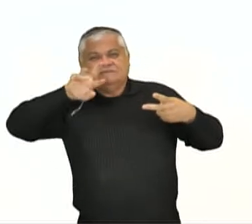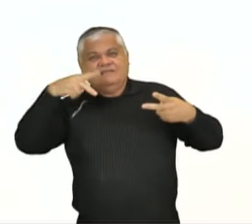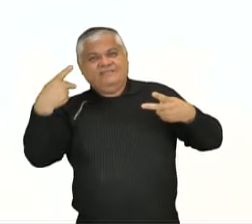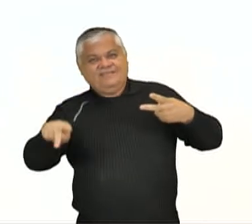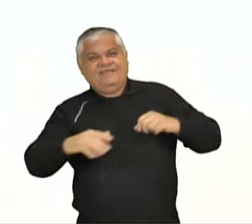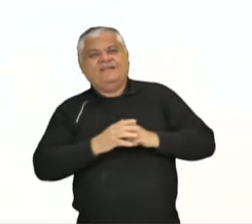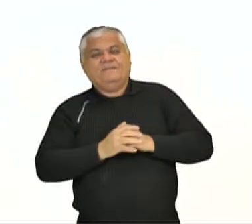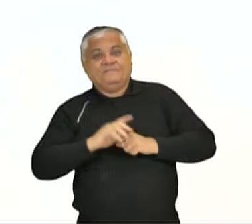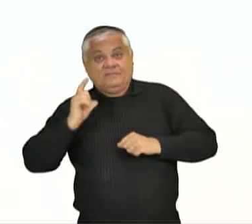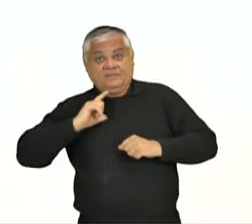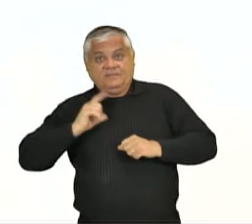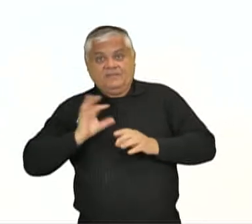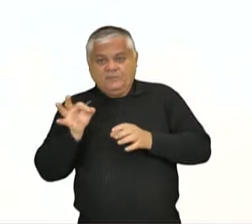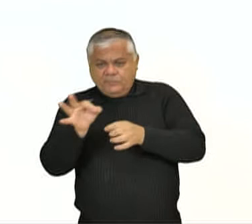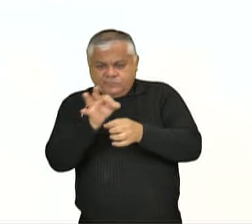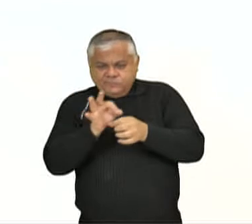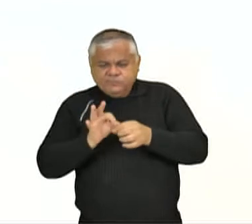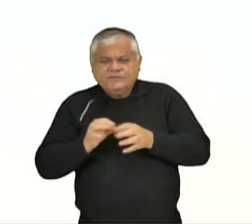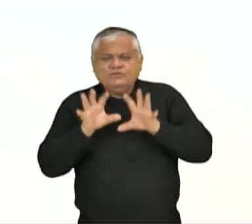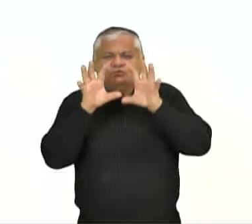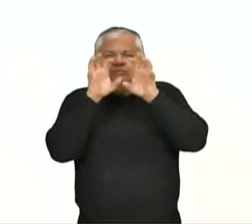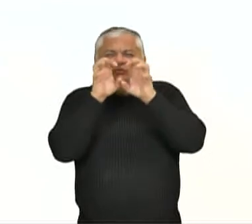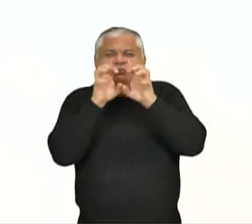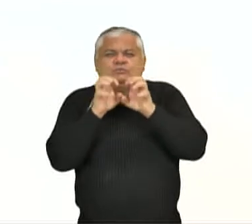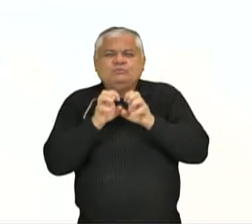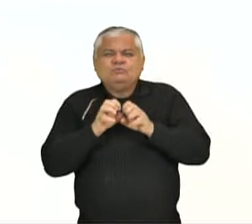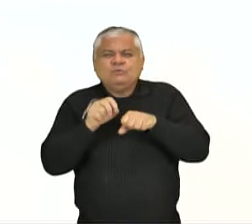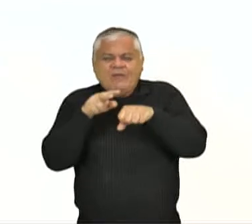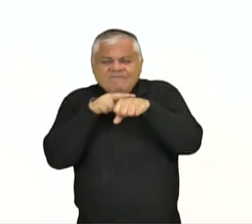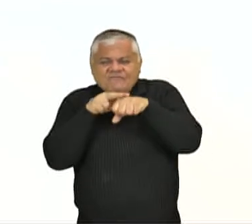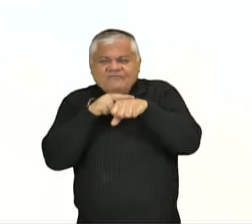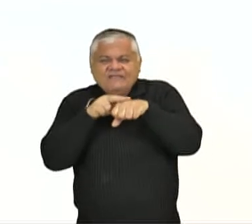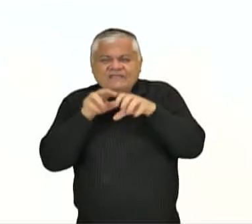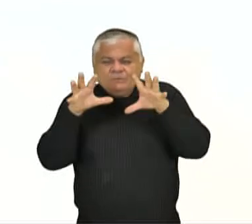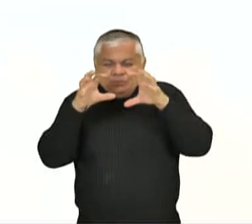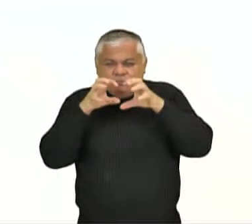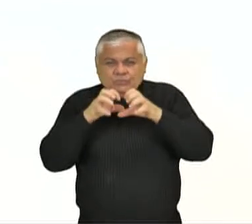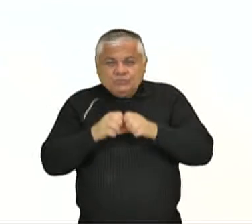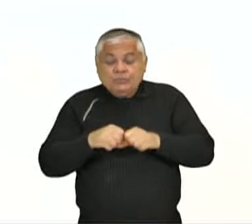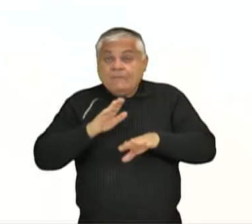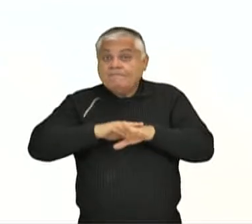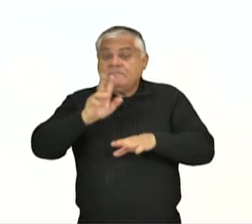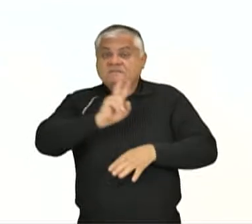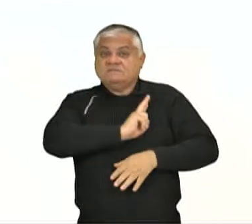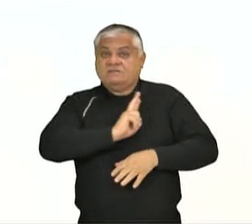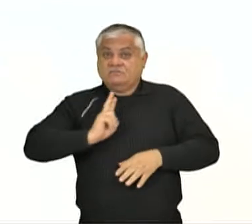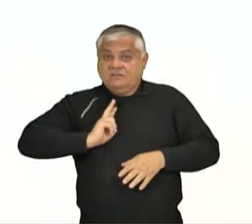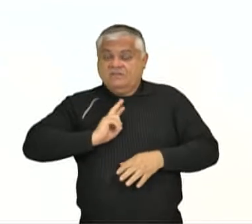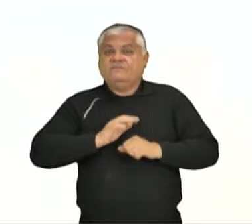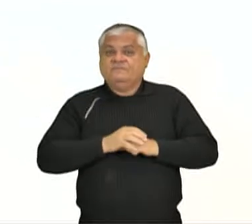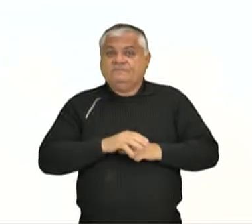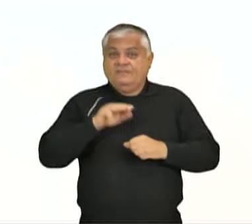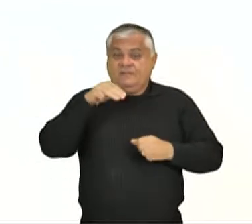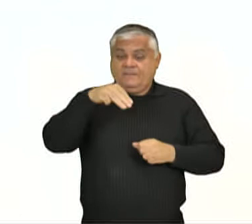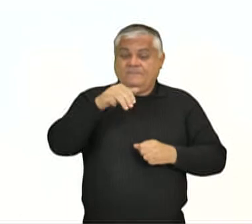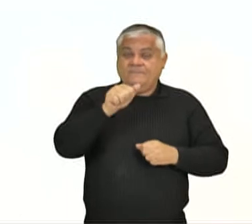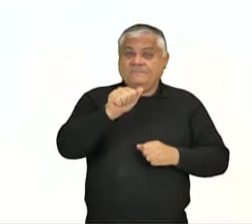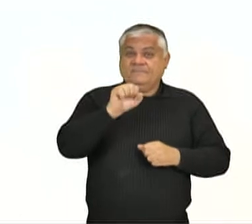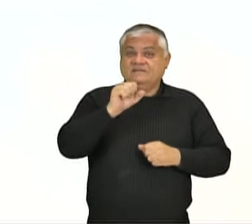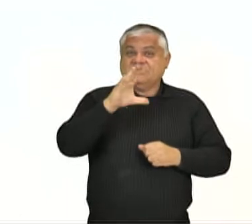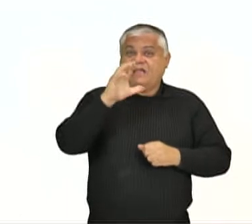mais rústicos, escurecidos e com alto valor nutricional. Enquanto o mascavo tem um